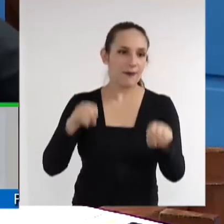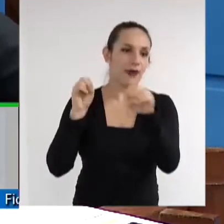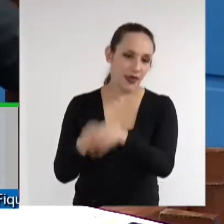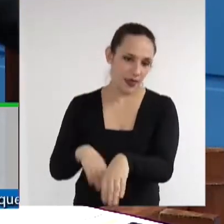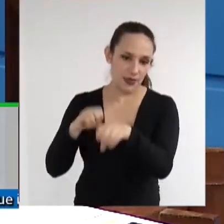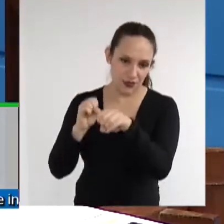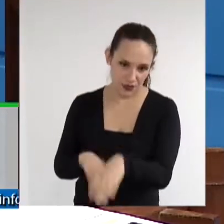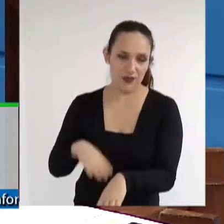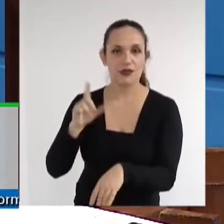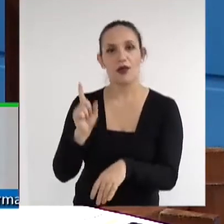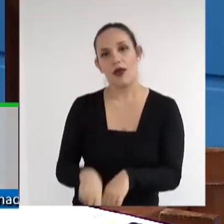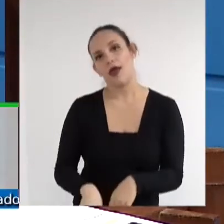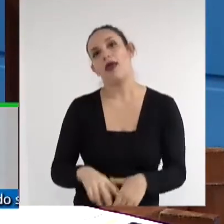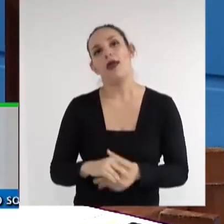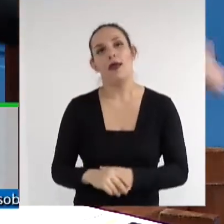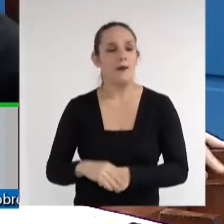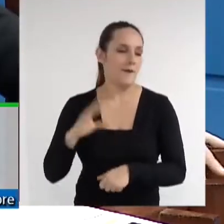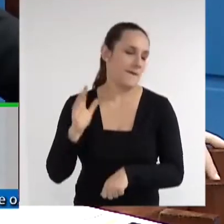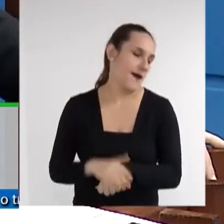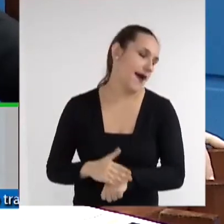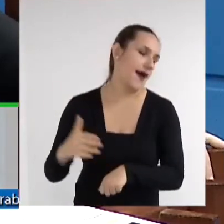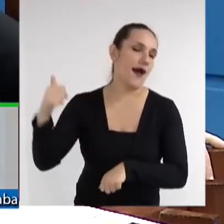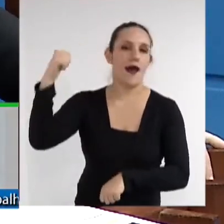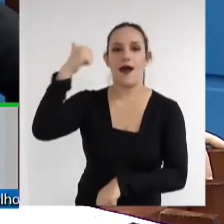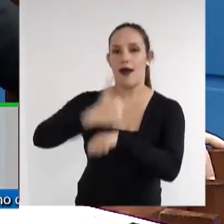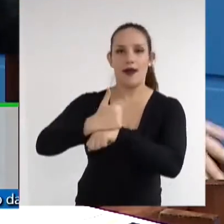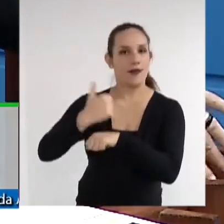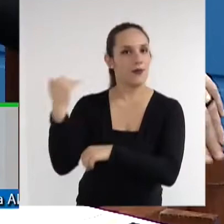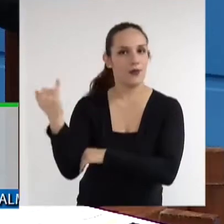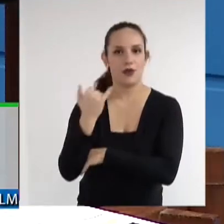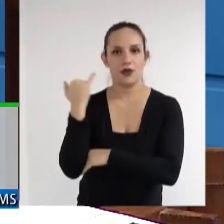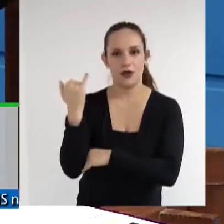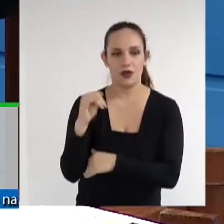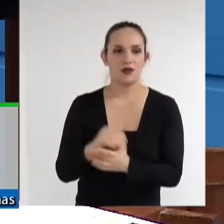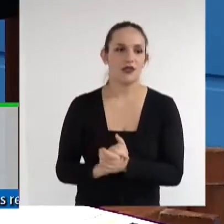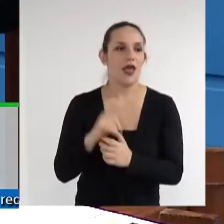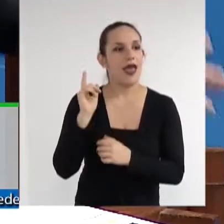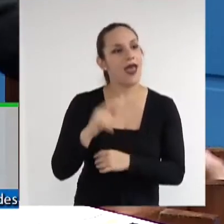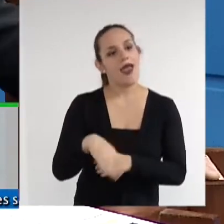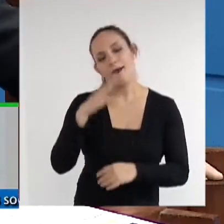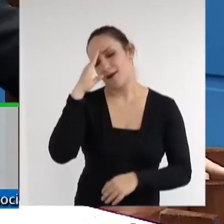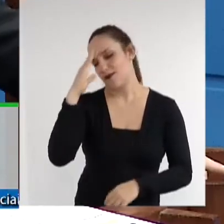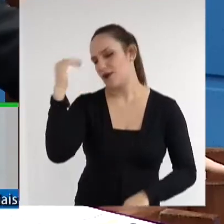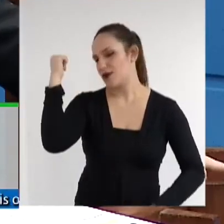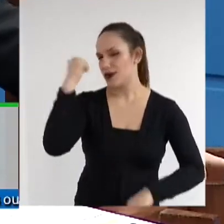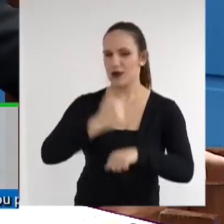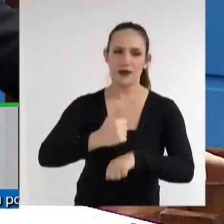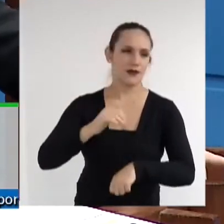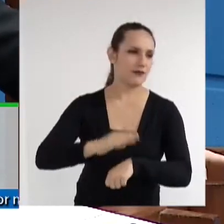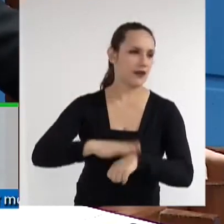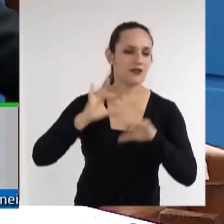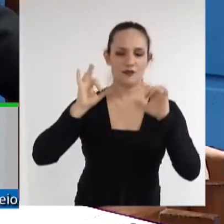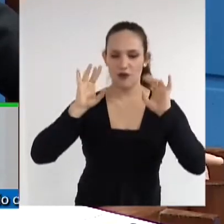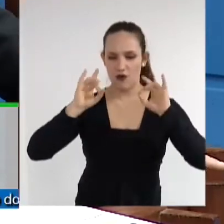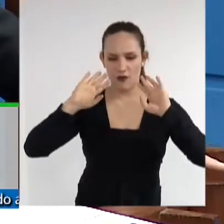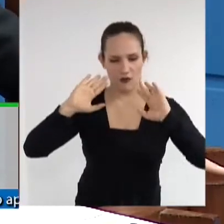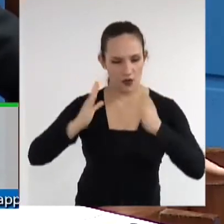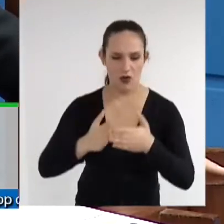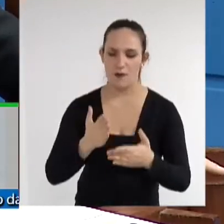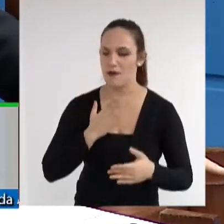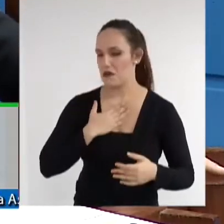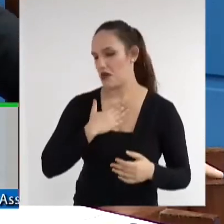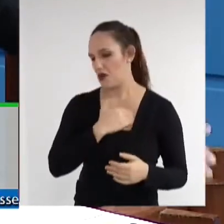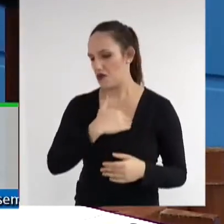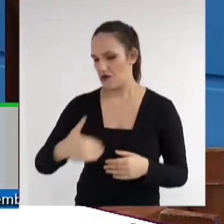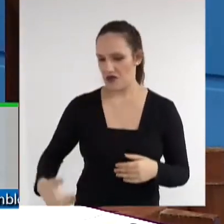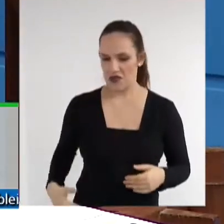Educação é mais importante das áreas. A educação é prioritária. No meu governo, a educação